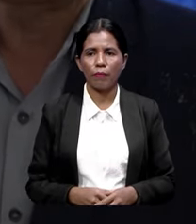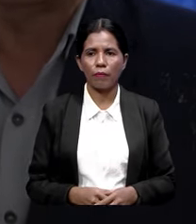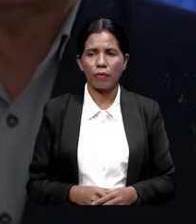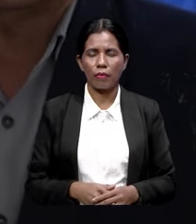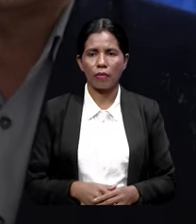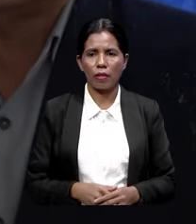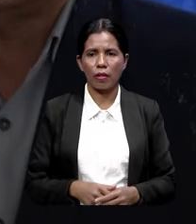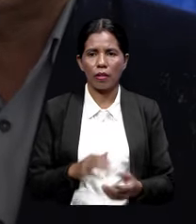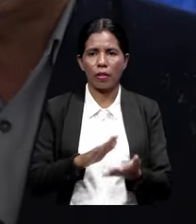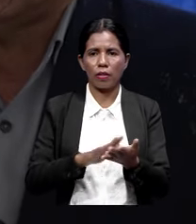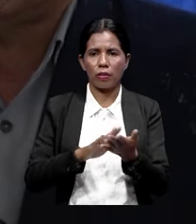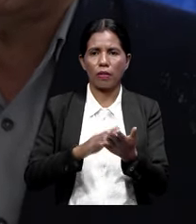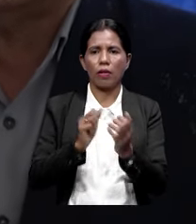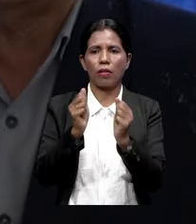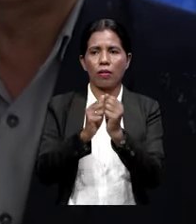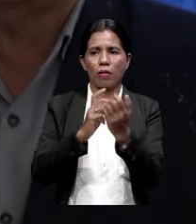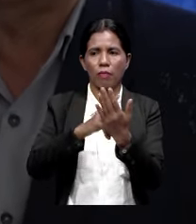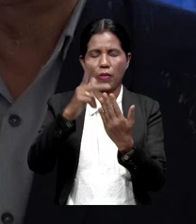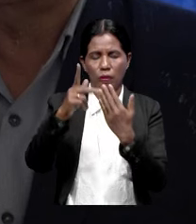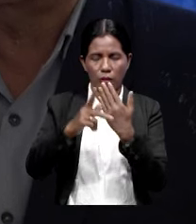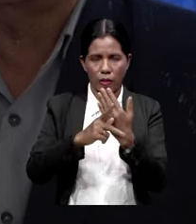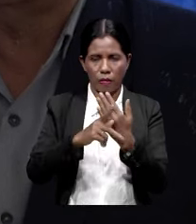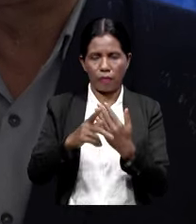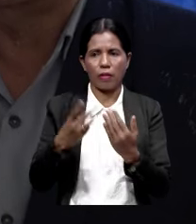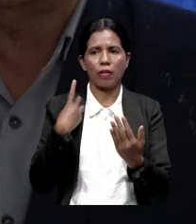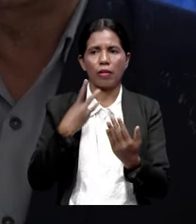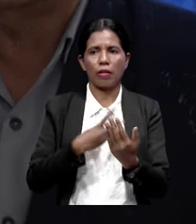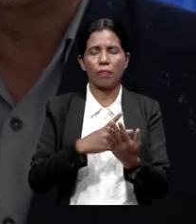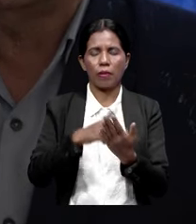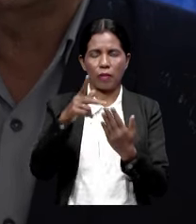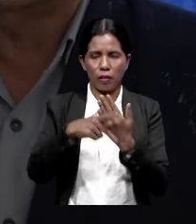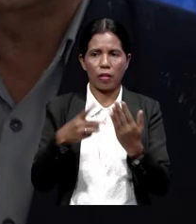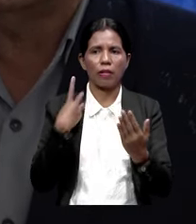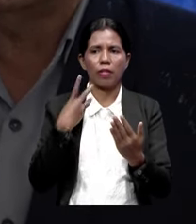ho programa e dan bem intensivo, né? Programa significa até que tá